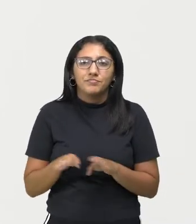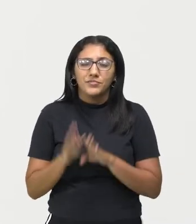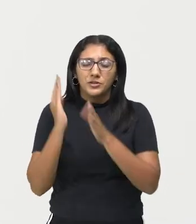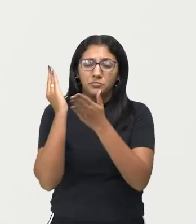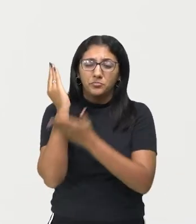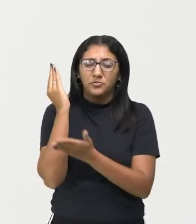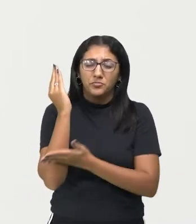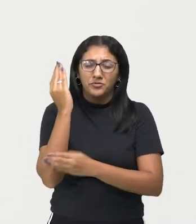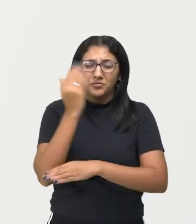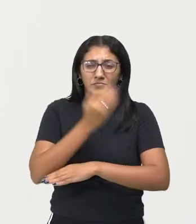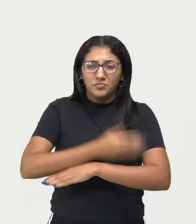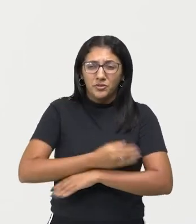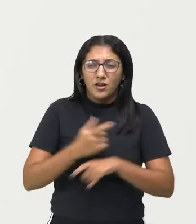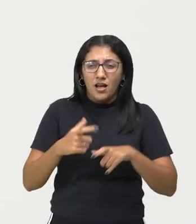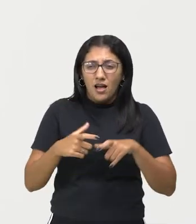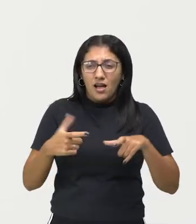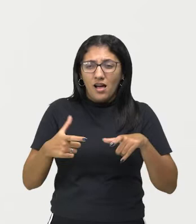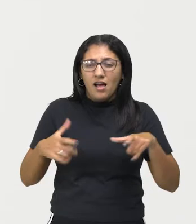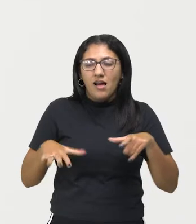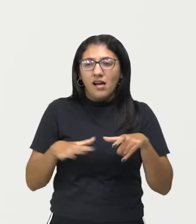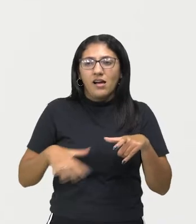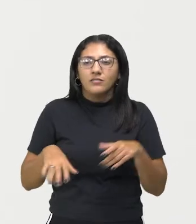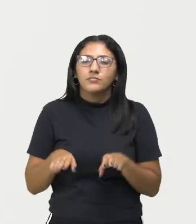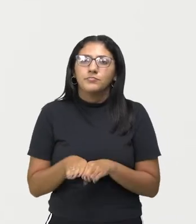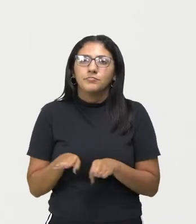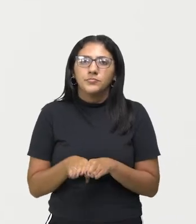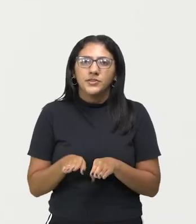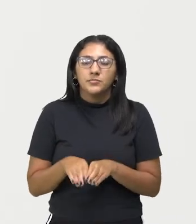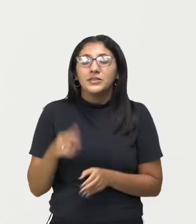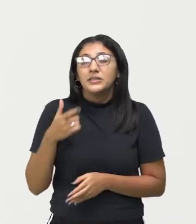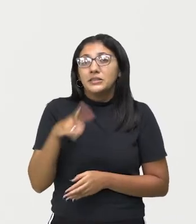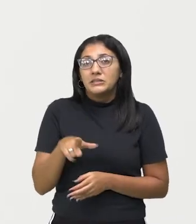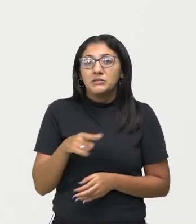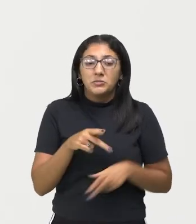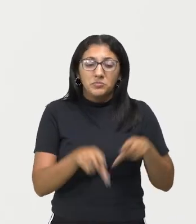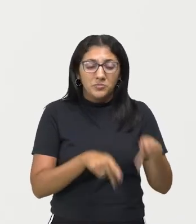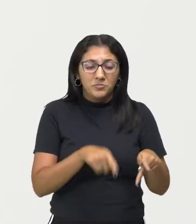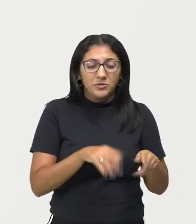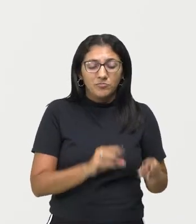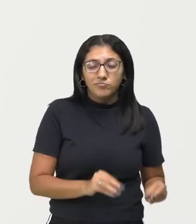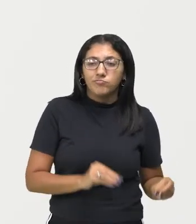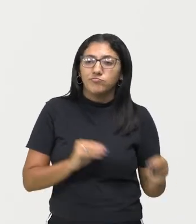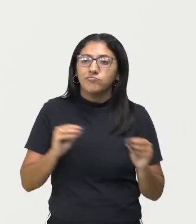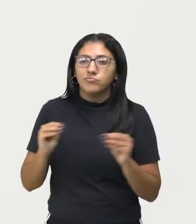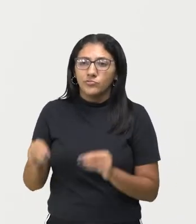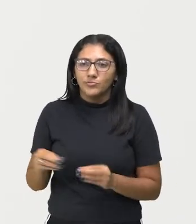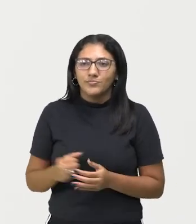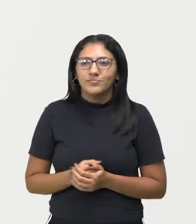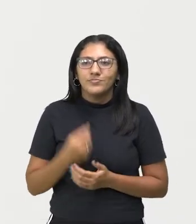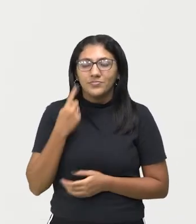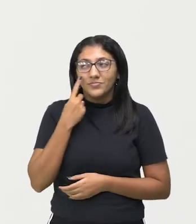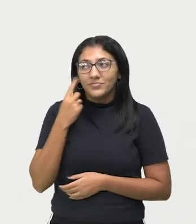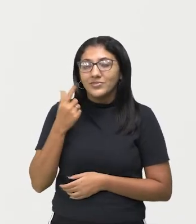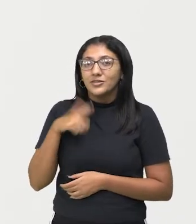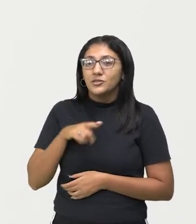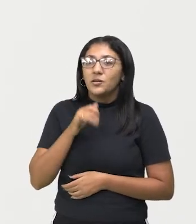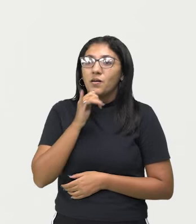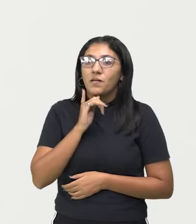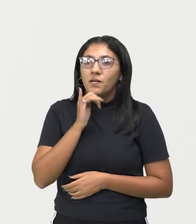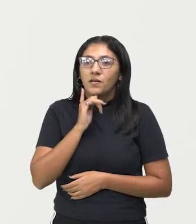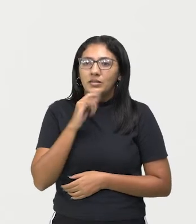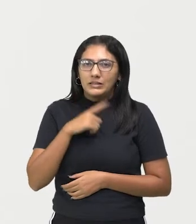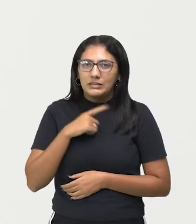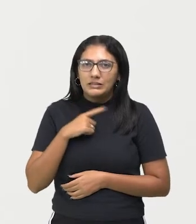para o deslocamento e também para as novas mudanças que aquela população vai colocar. E aí teve o exemplo que em Tucuruí ocorreu a praga